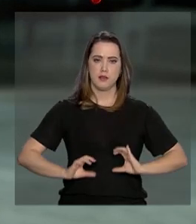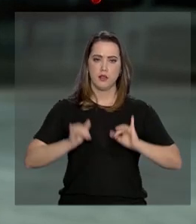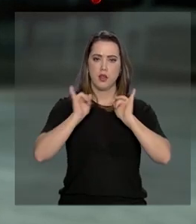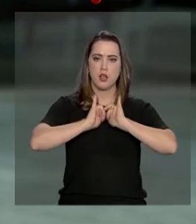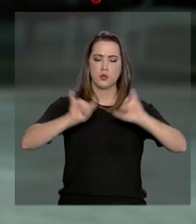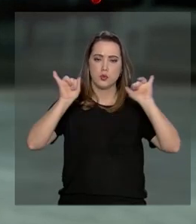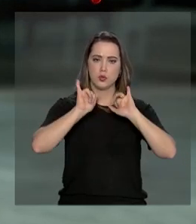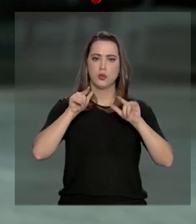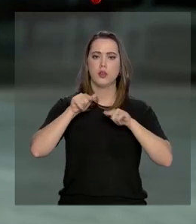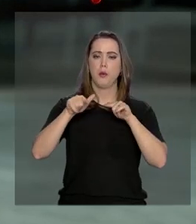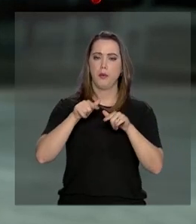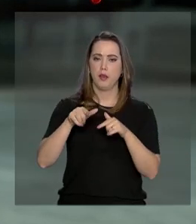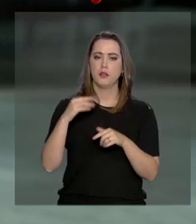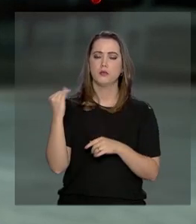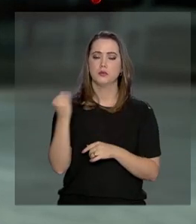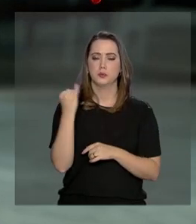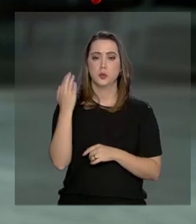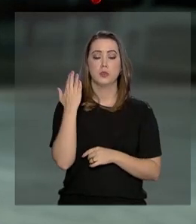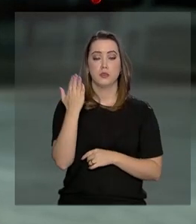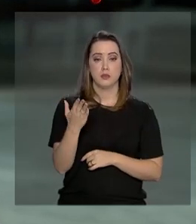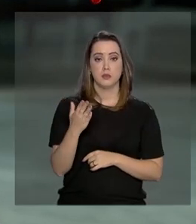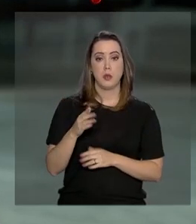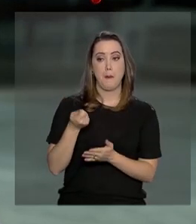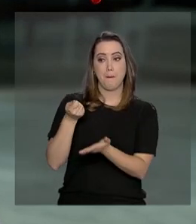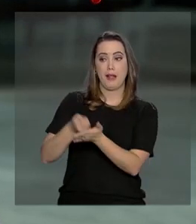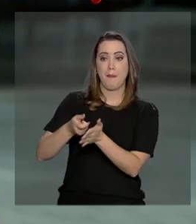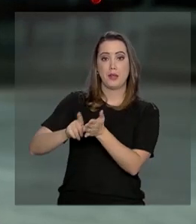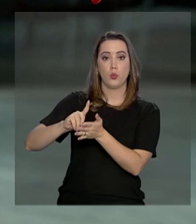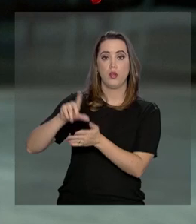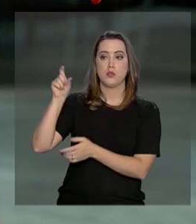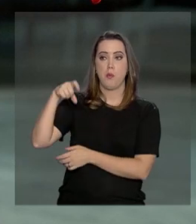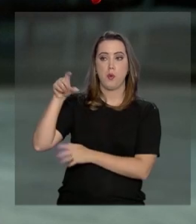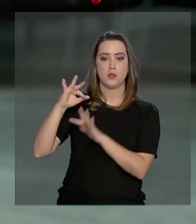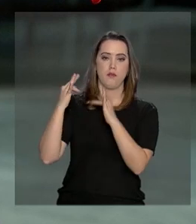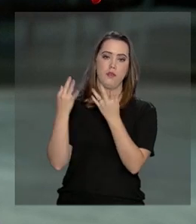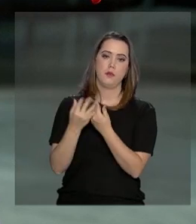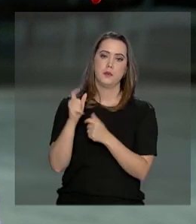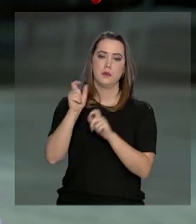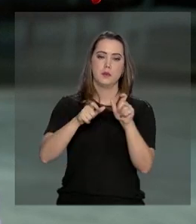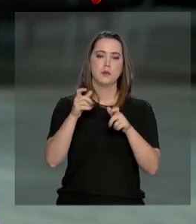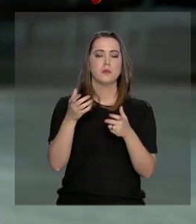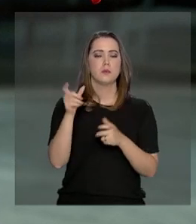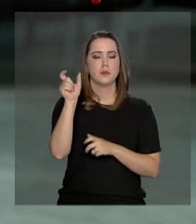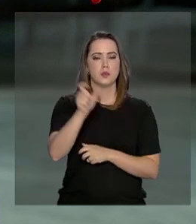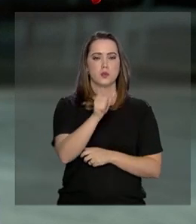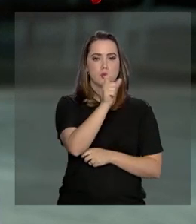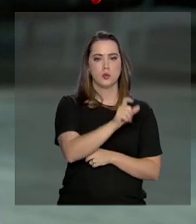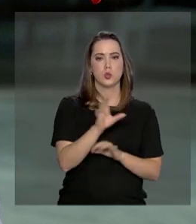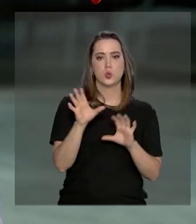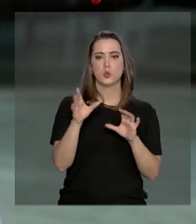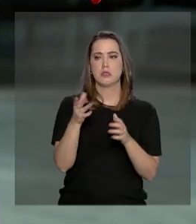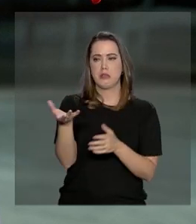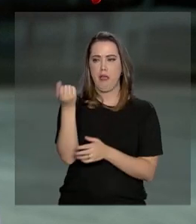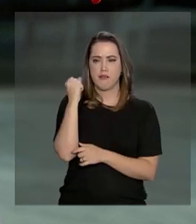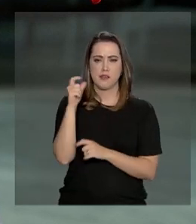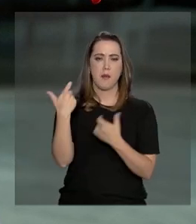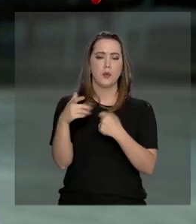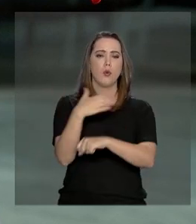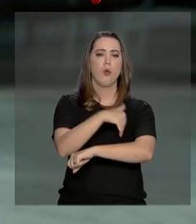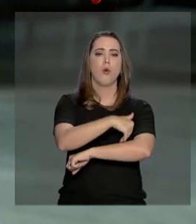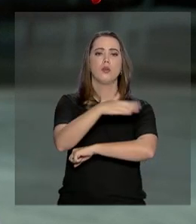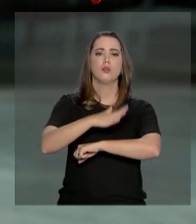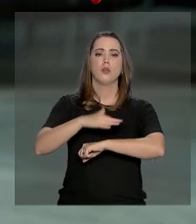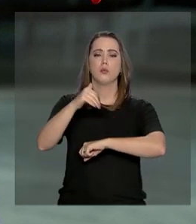medidas emergenciais, entre elas a antecipação do pagamento do Bolsa Família para os beneficiários na região. Nos próximos